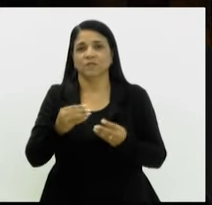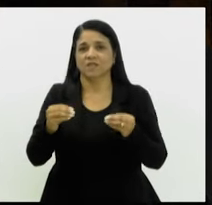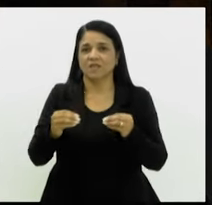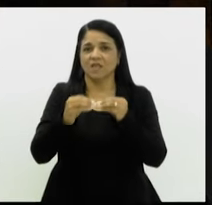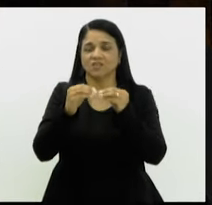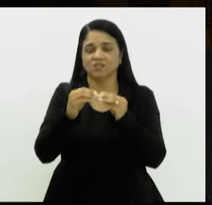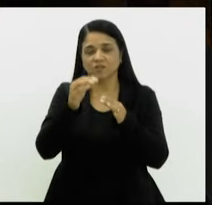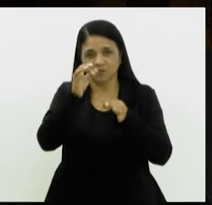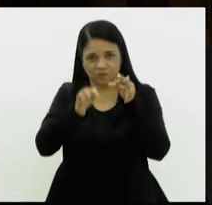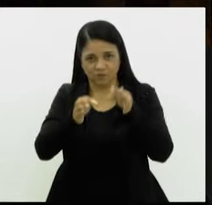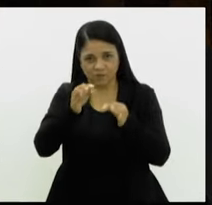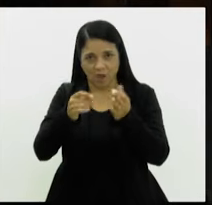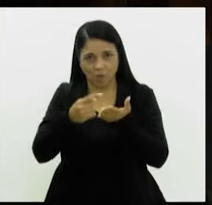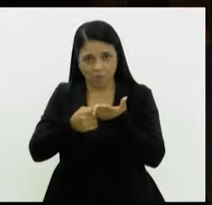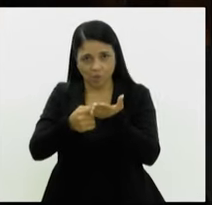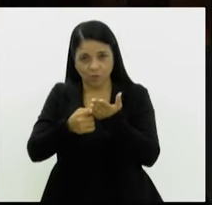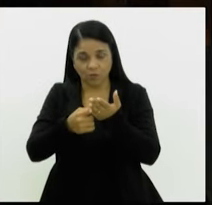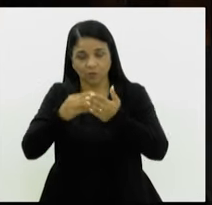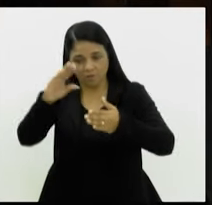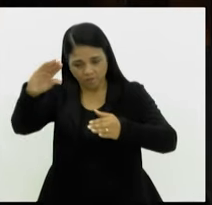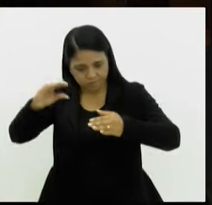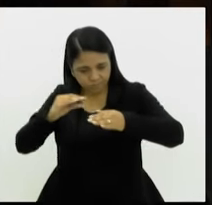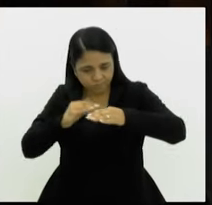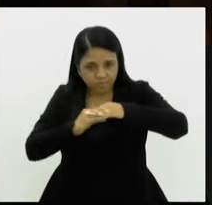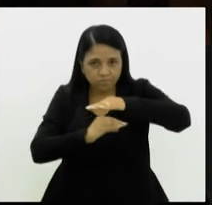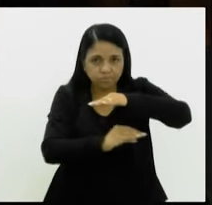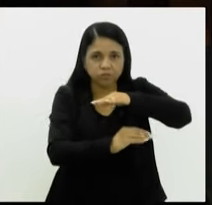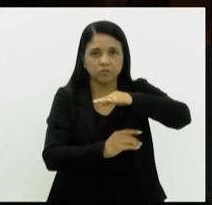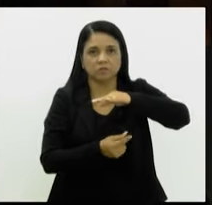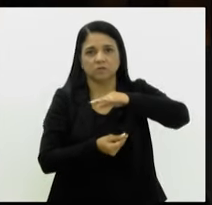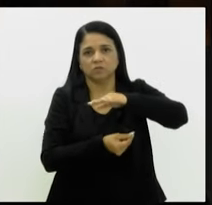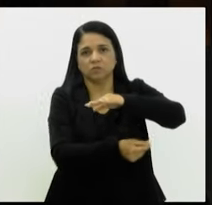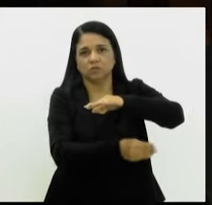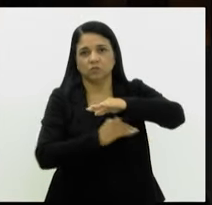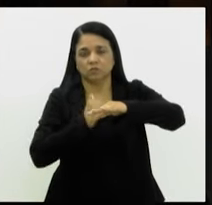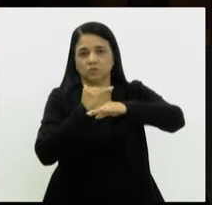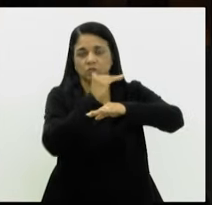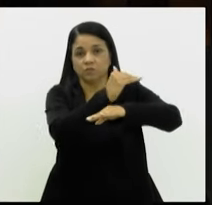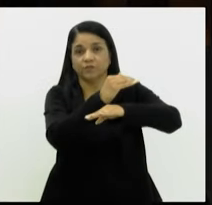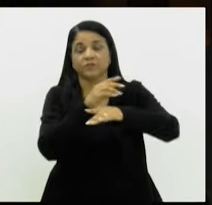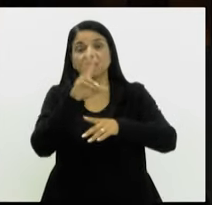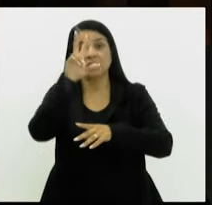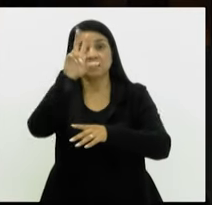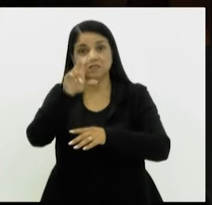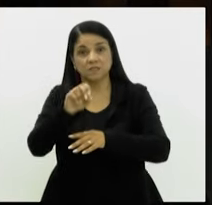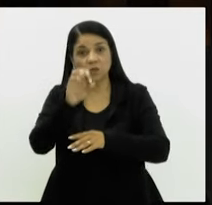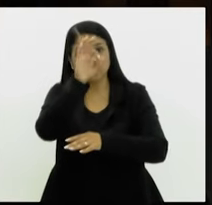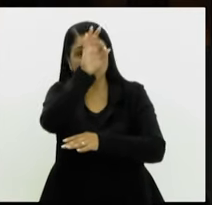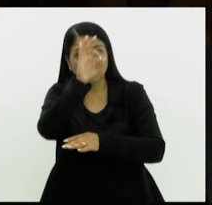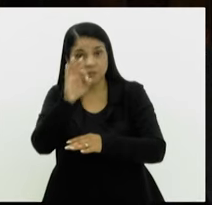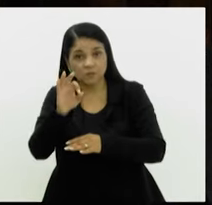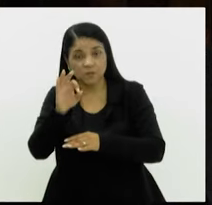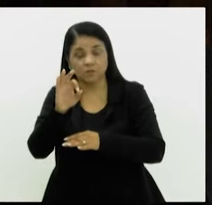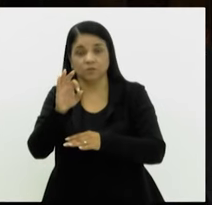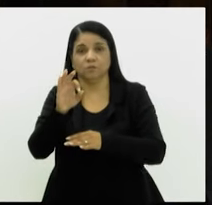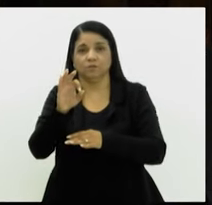Fundo Soberano. 50% se mantenha com a sua destinação